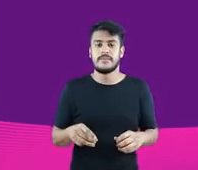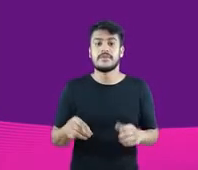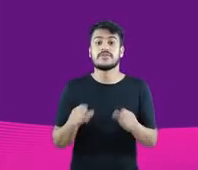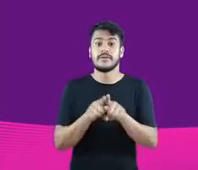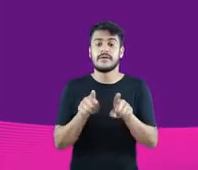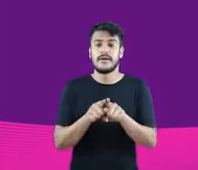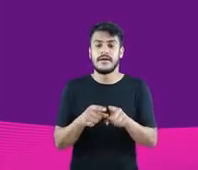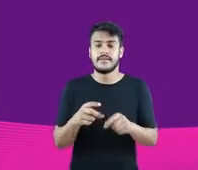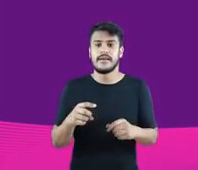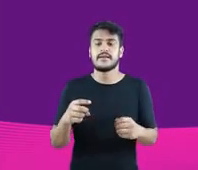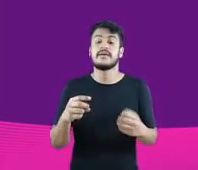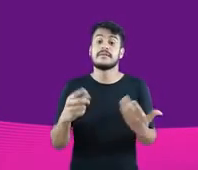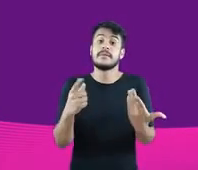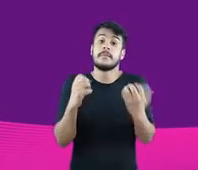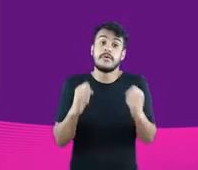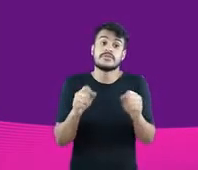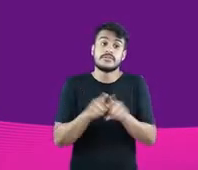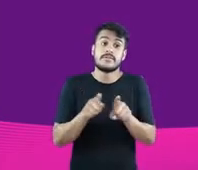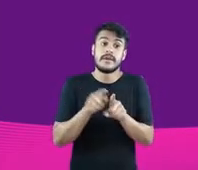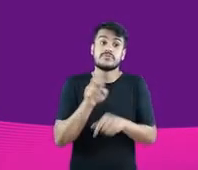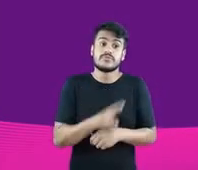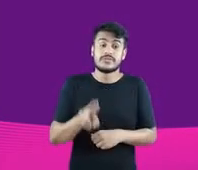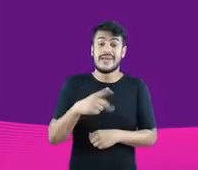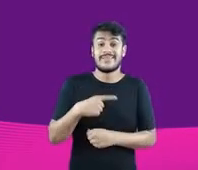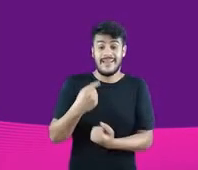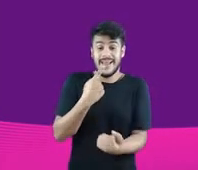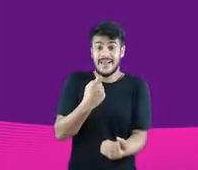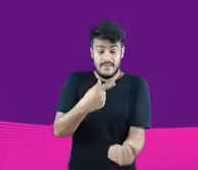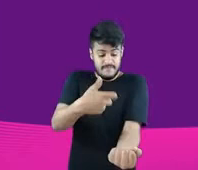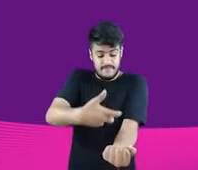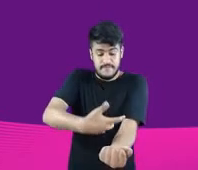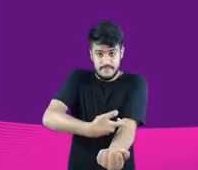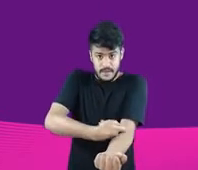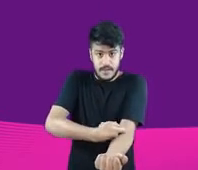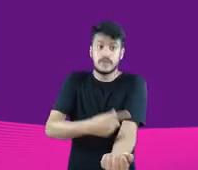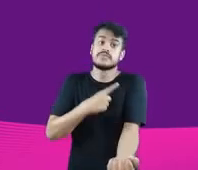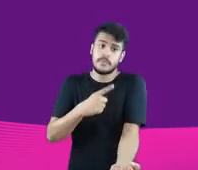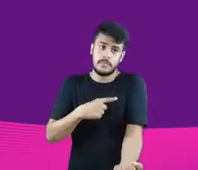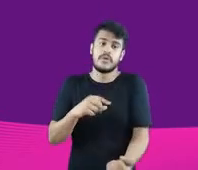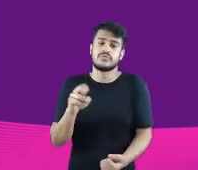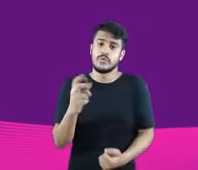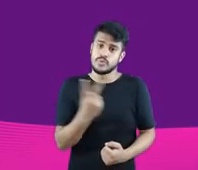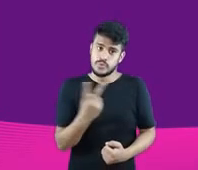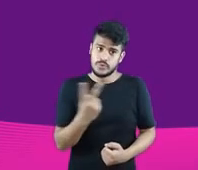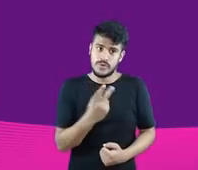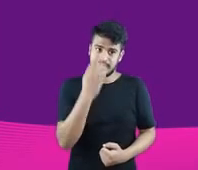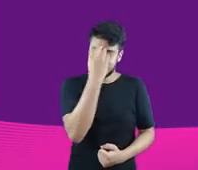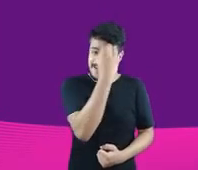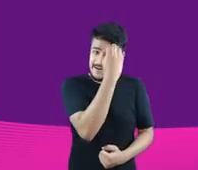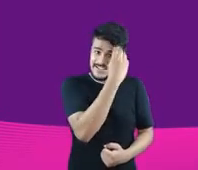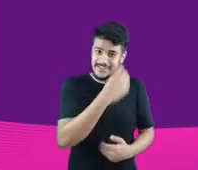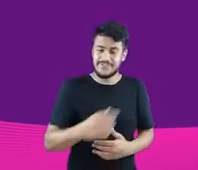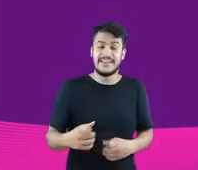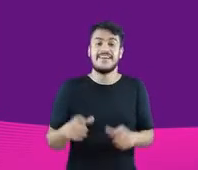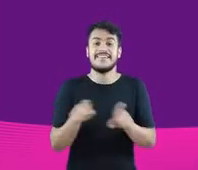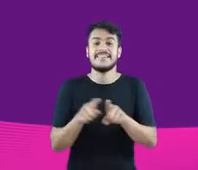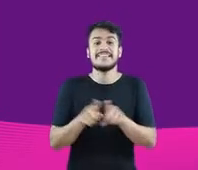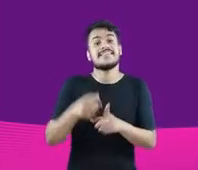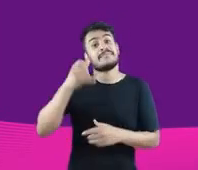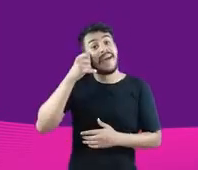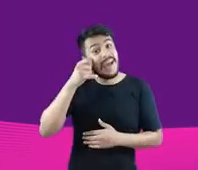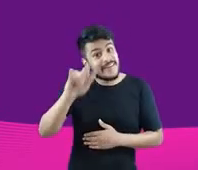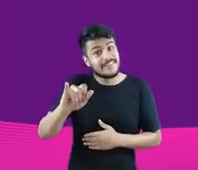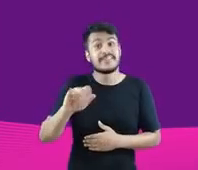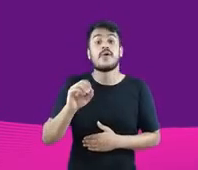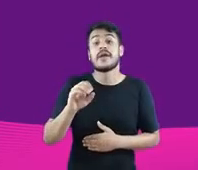com bifosfonatos venosos, EFEST ou FEST, que a gente usa para evitar uma osteoporose. Ele